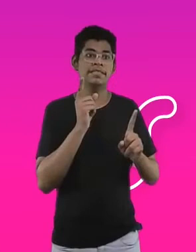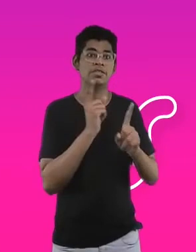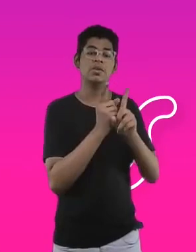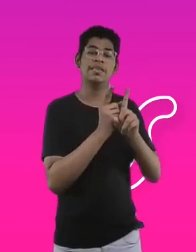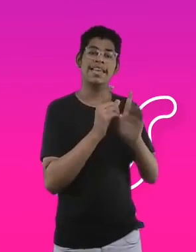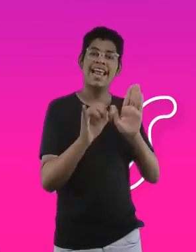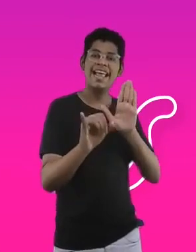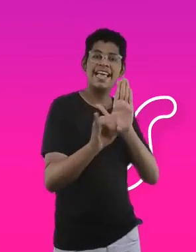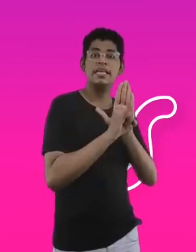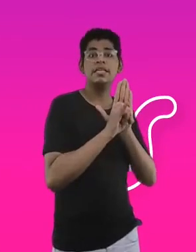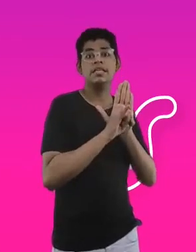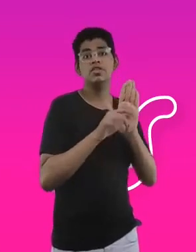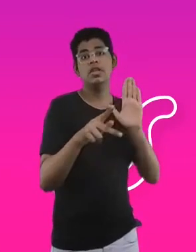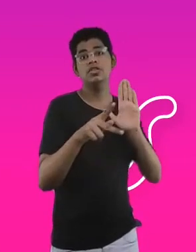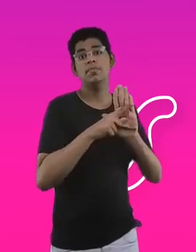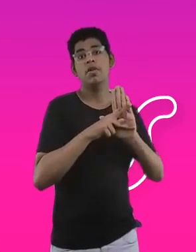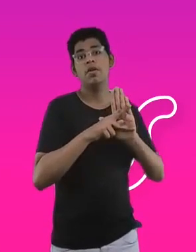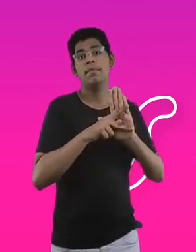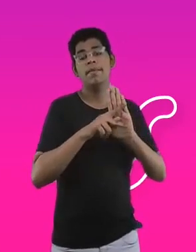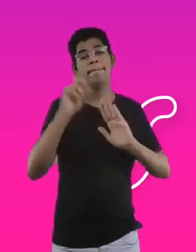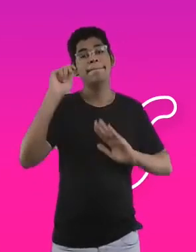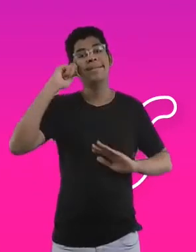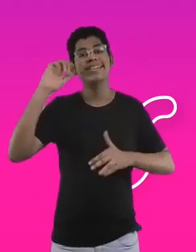preto pan-americano,